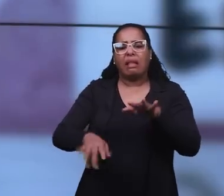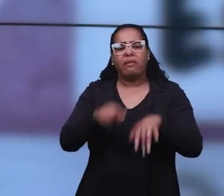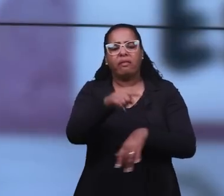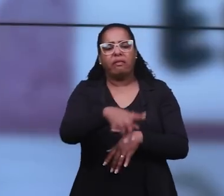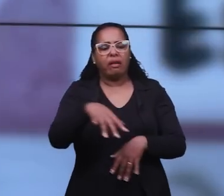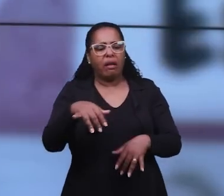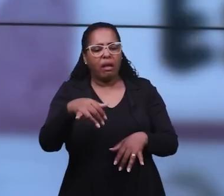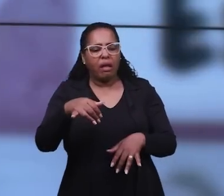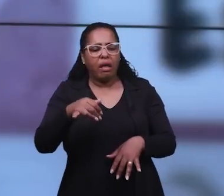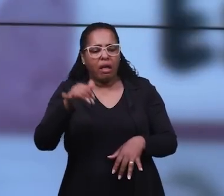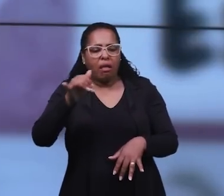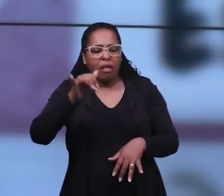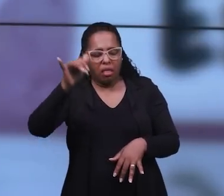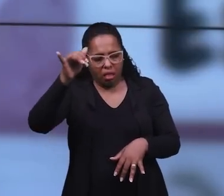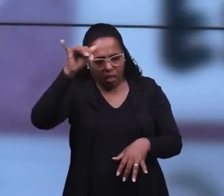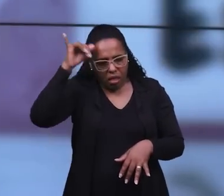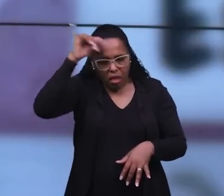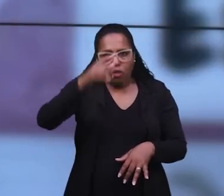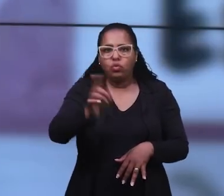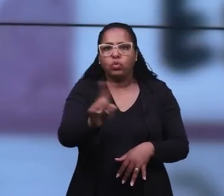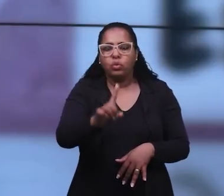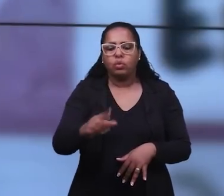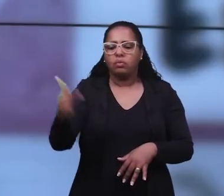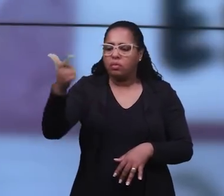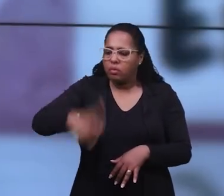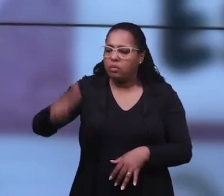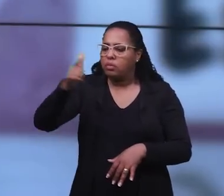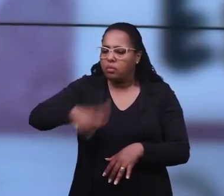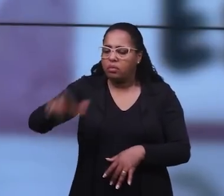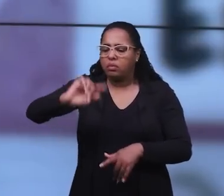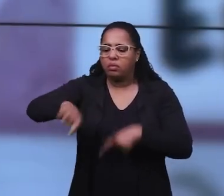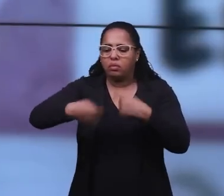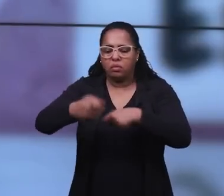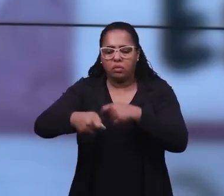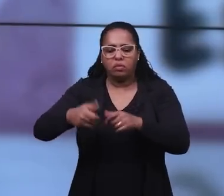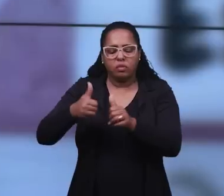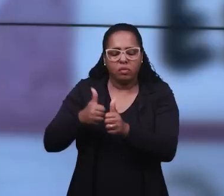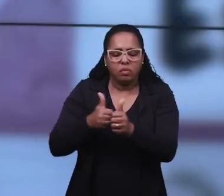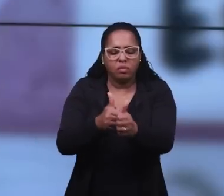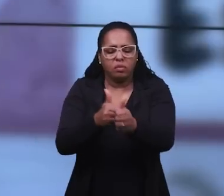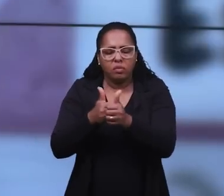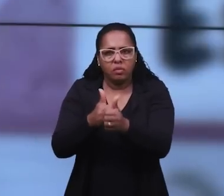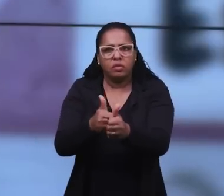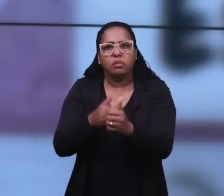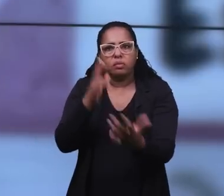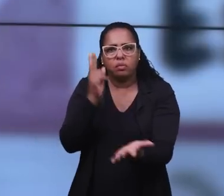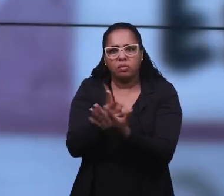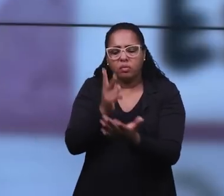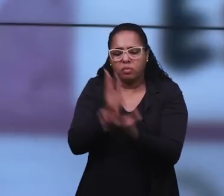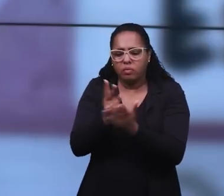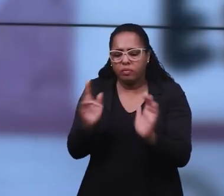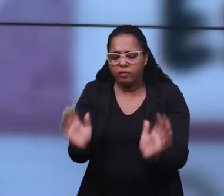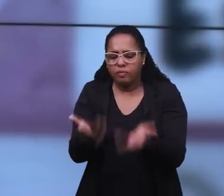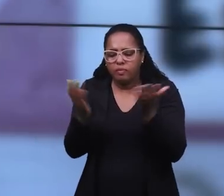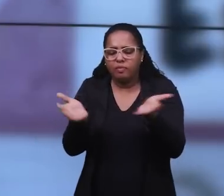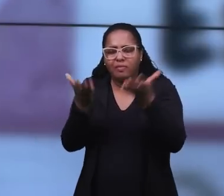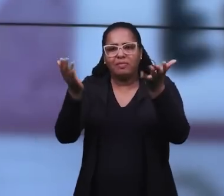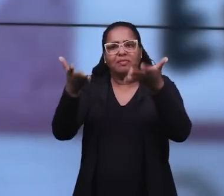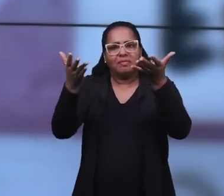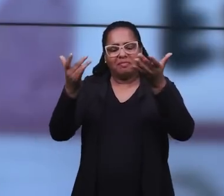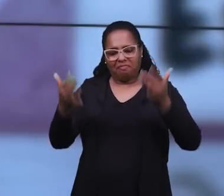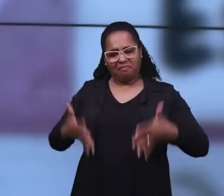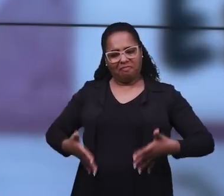pareçam tolos. Repita a informação, acompanhe com permanência para fortalecer o hábito.